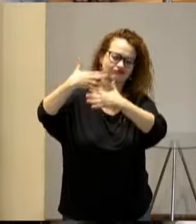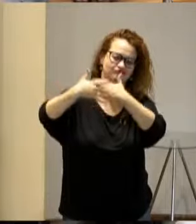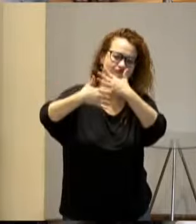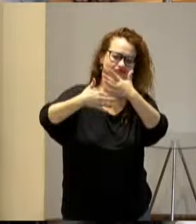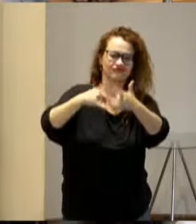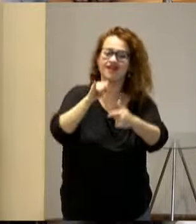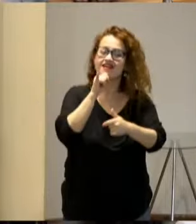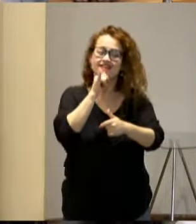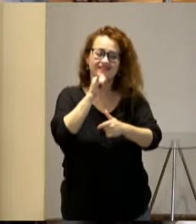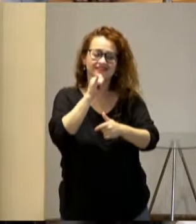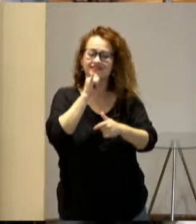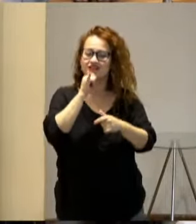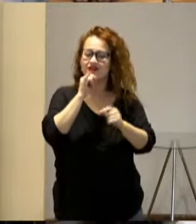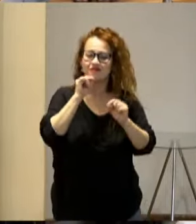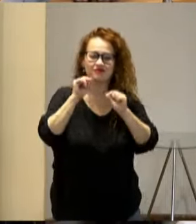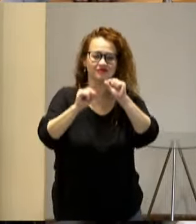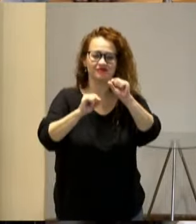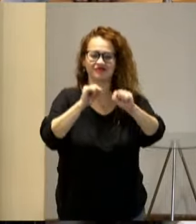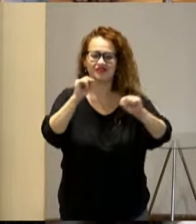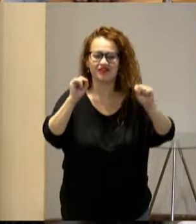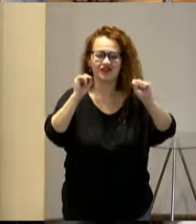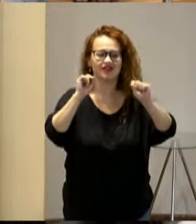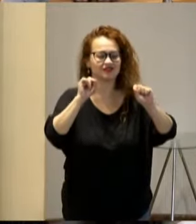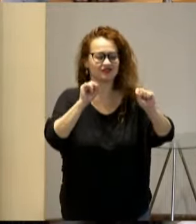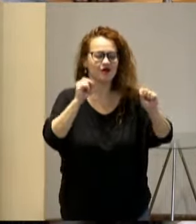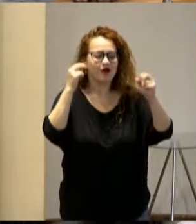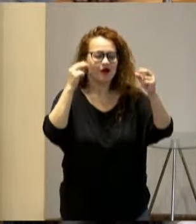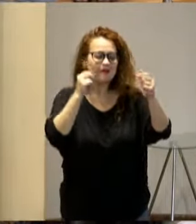exemplo pra minar teu sono.